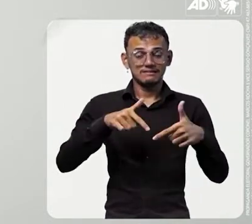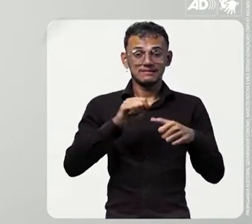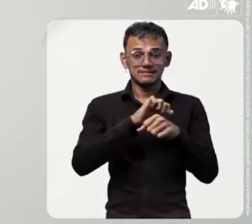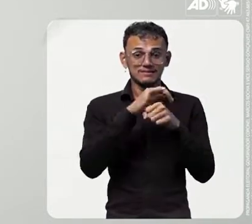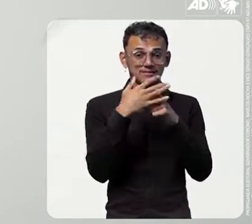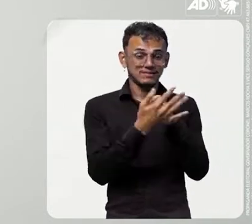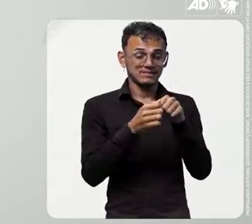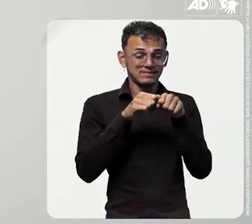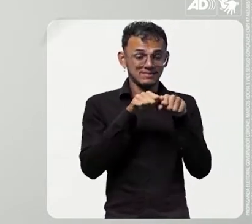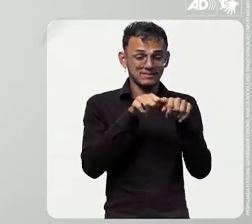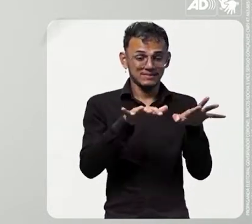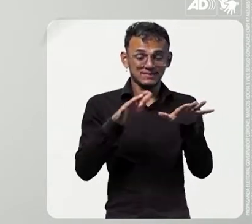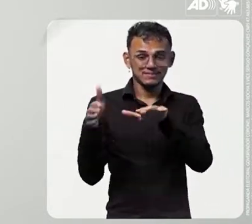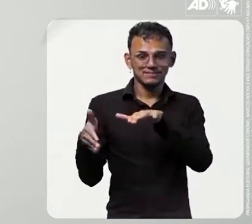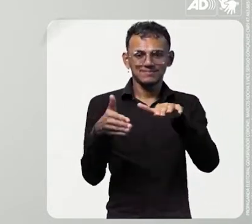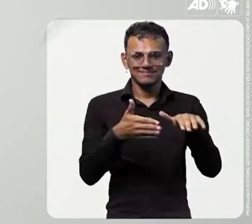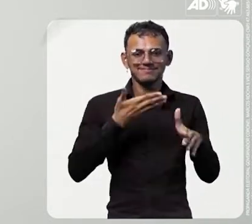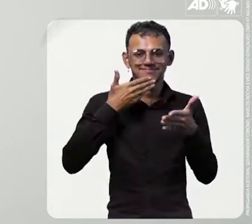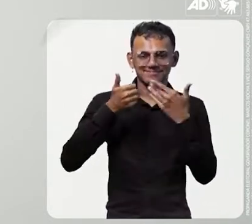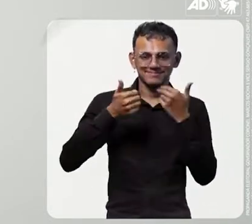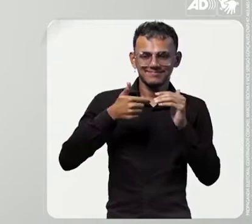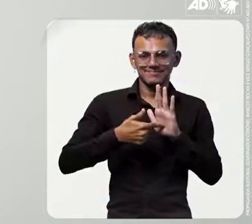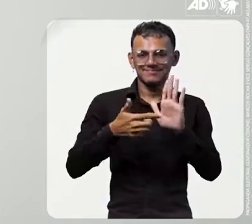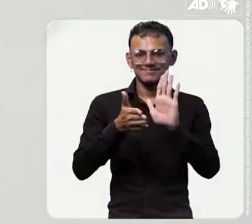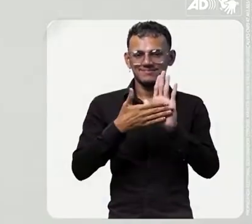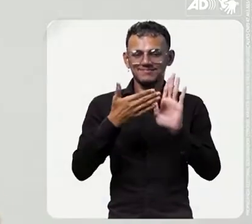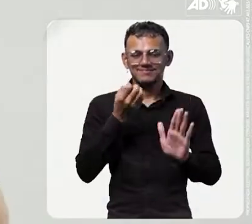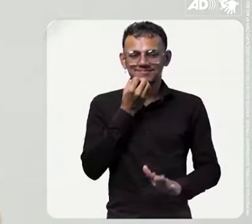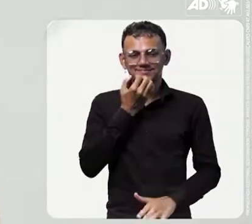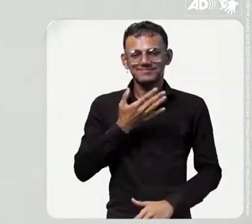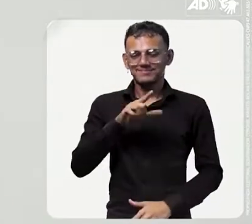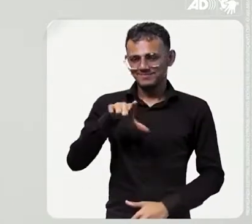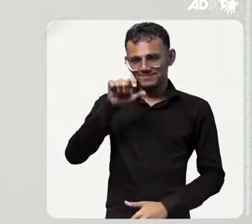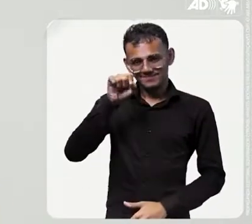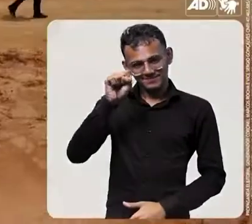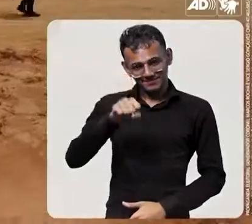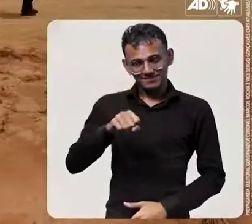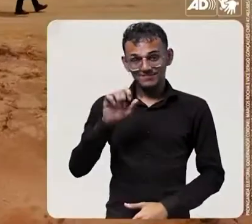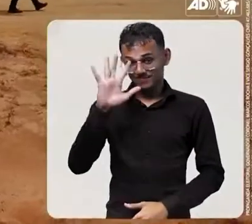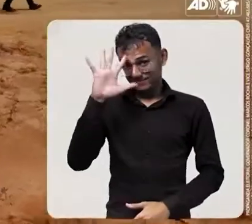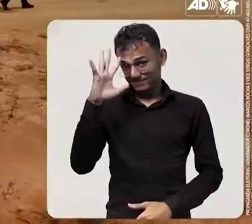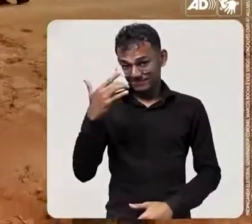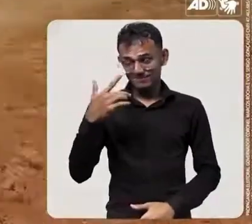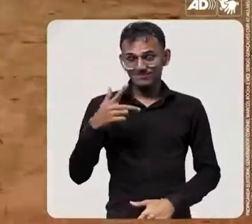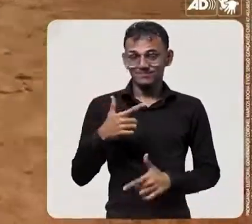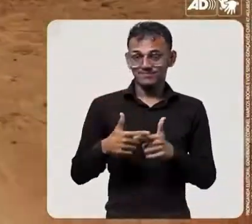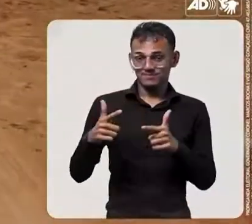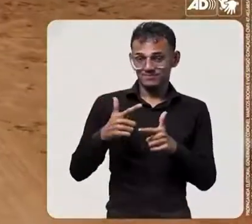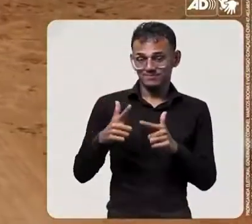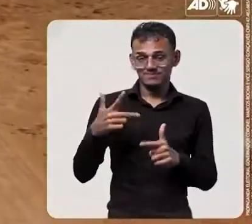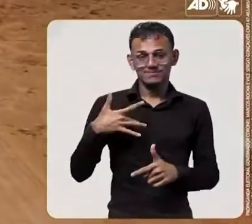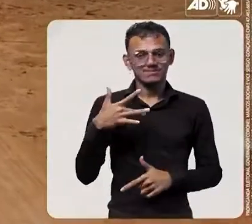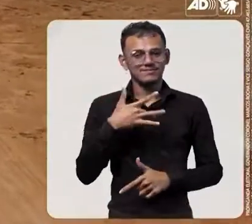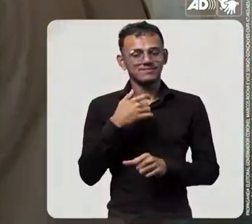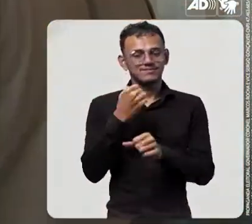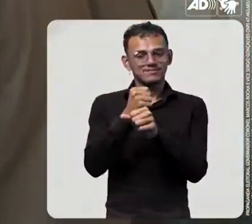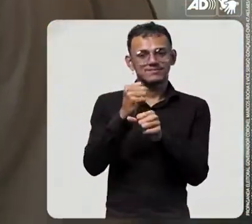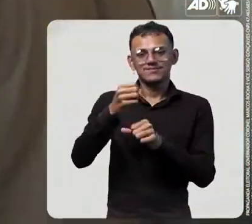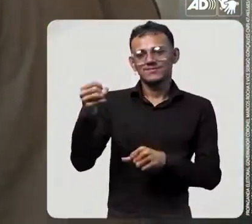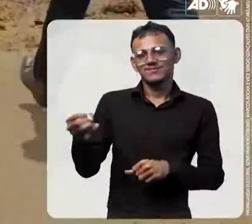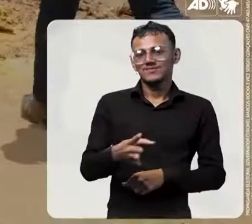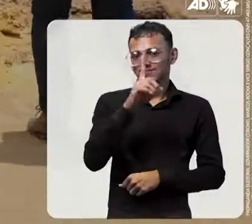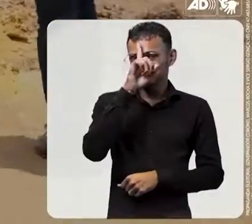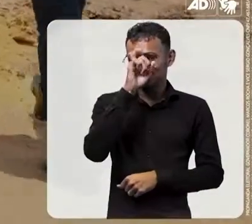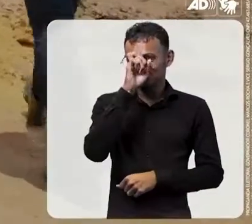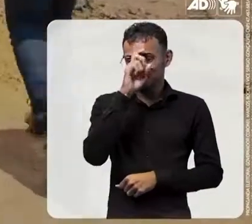coisas melhoraram, começou a mostrar que foi uma boa escolha. Está resolvendo o problema da saúde com a construção de um novo hospital de urgência